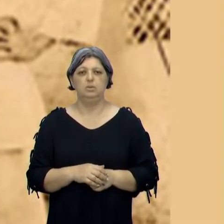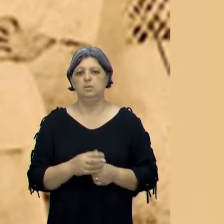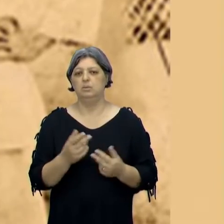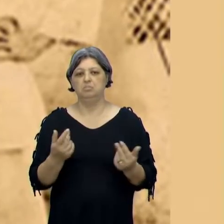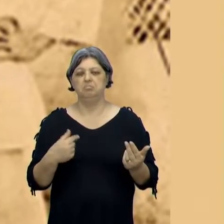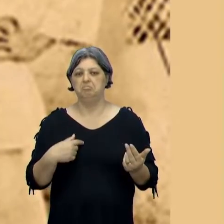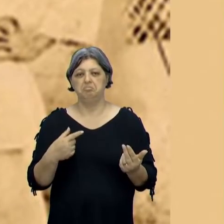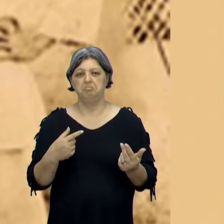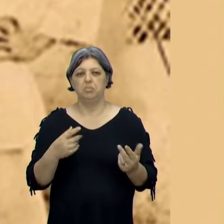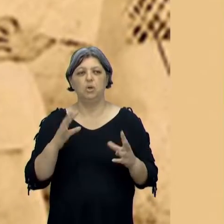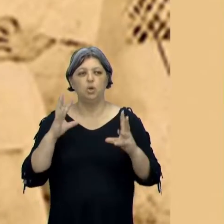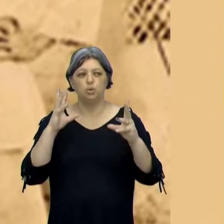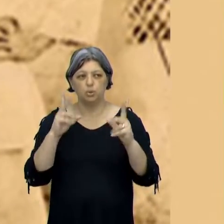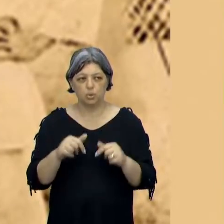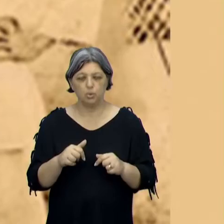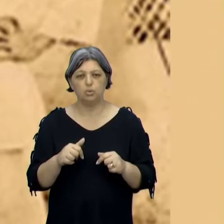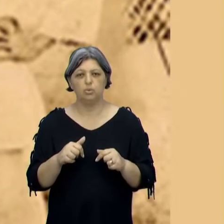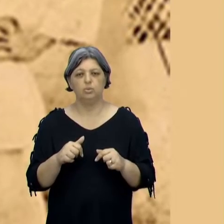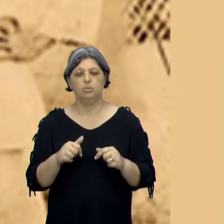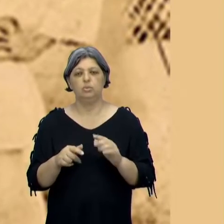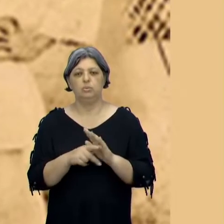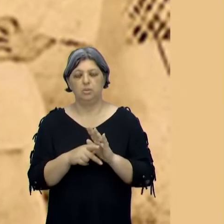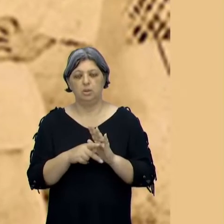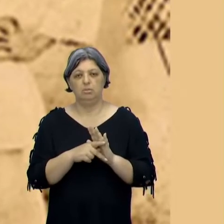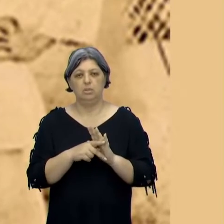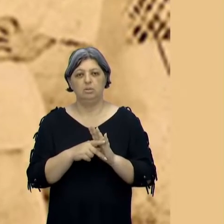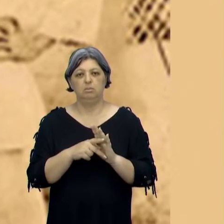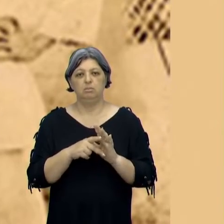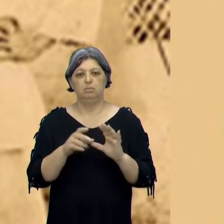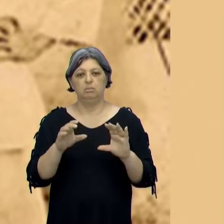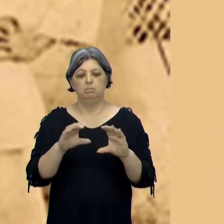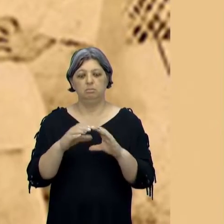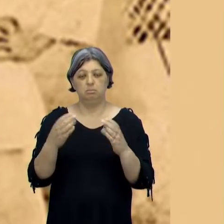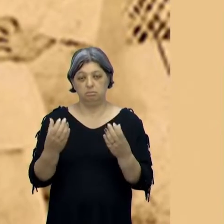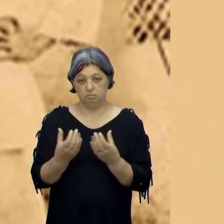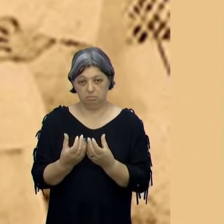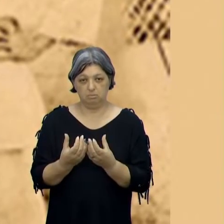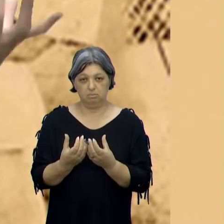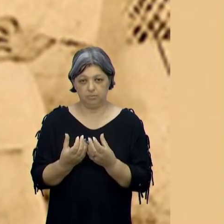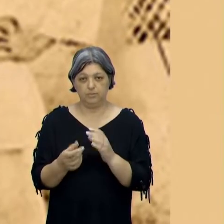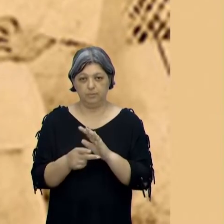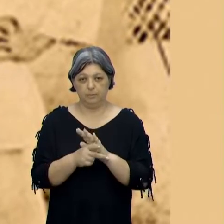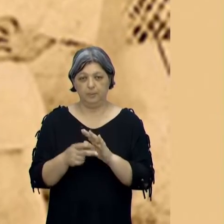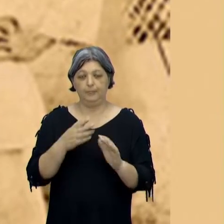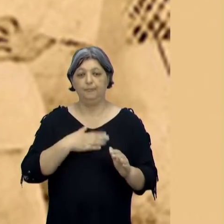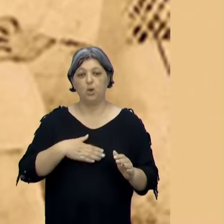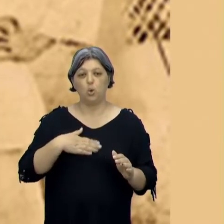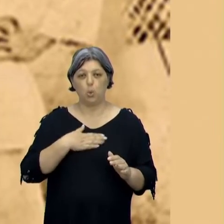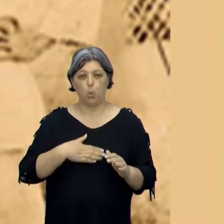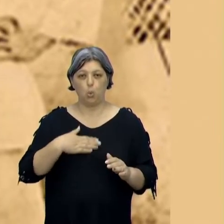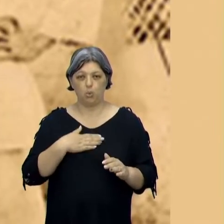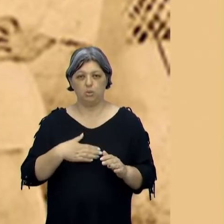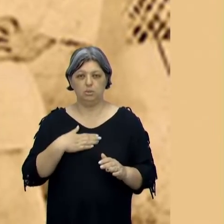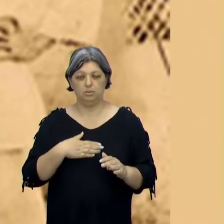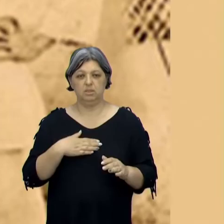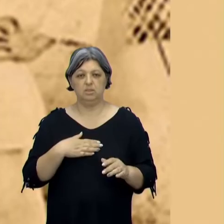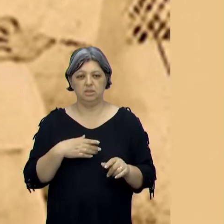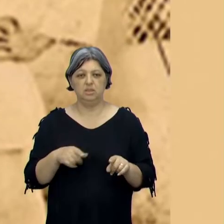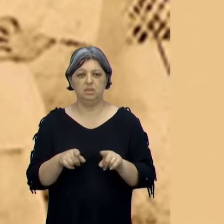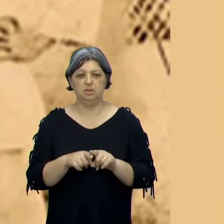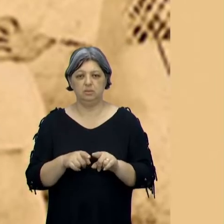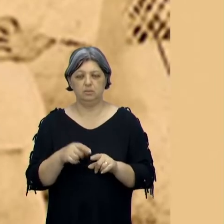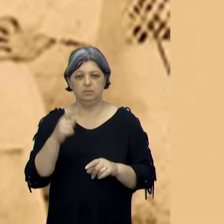Então todos acabam se localizando lá na Copa e muitas vezes gostam e até têm orgulho de